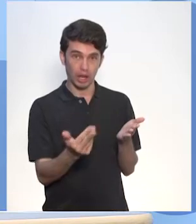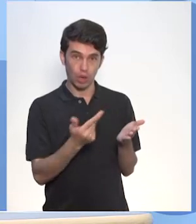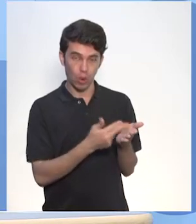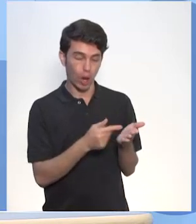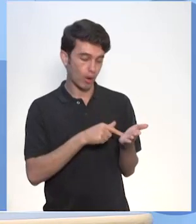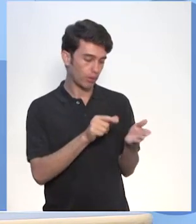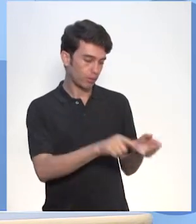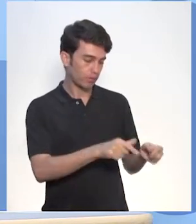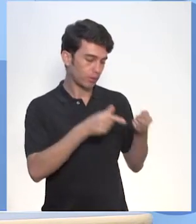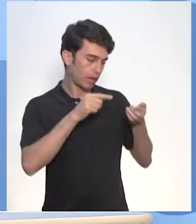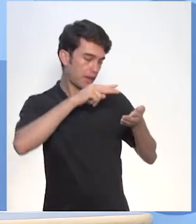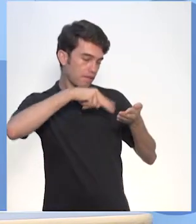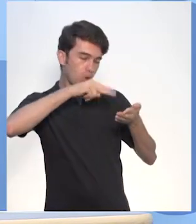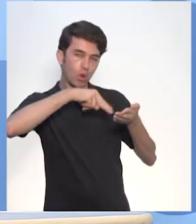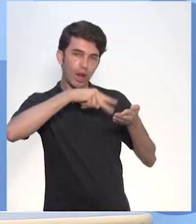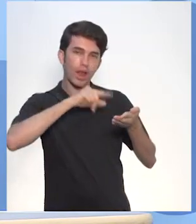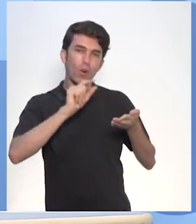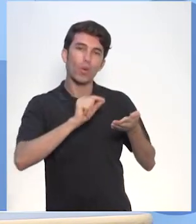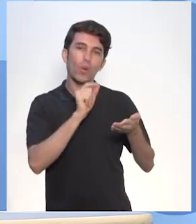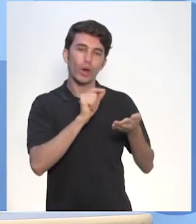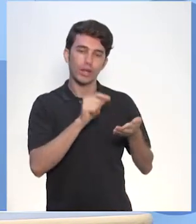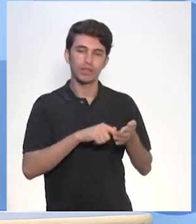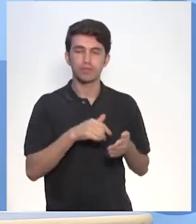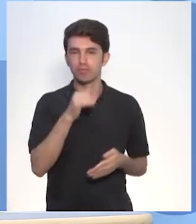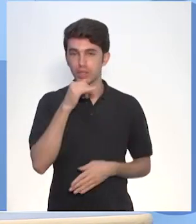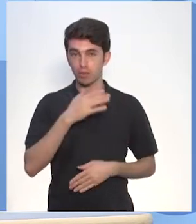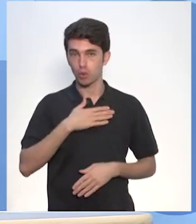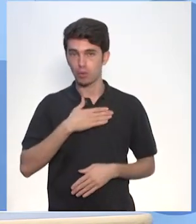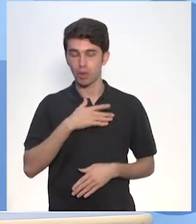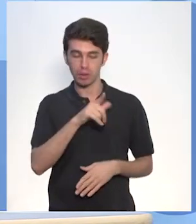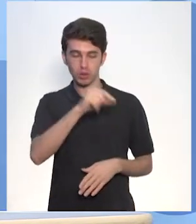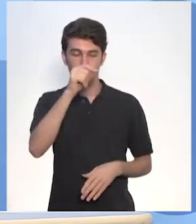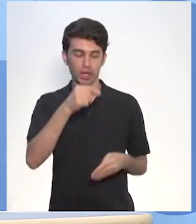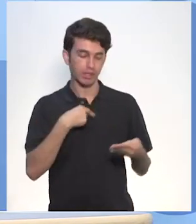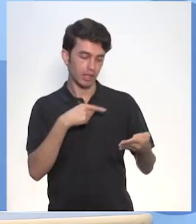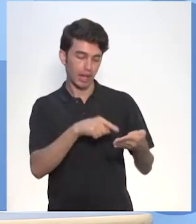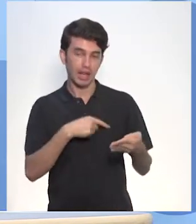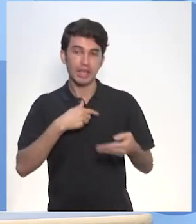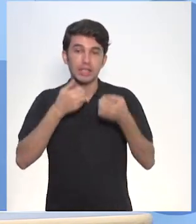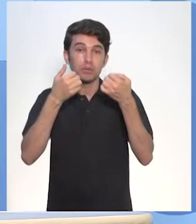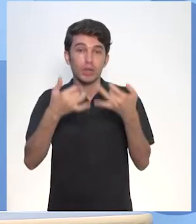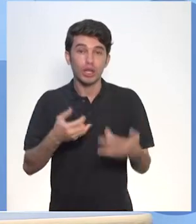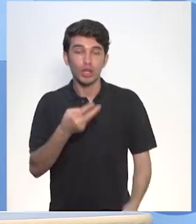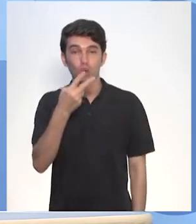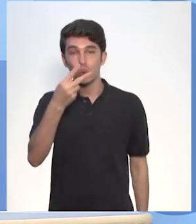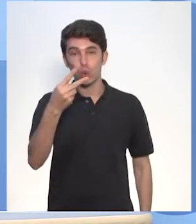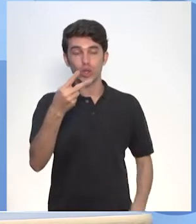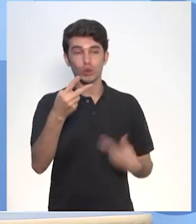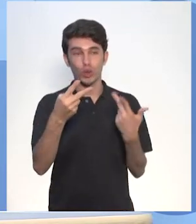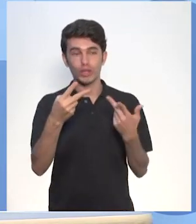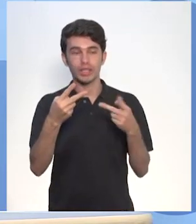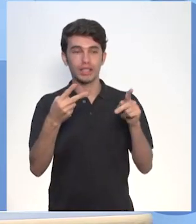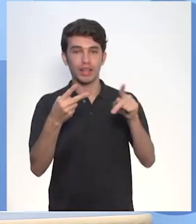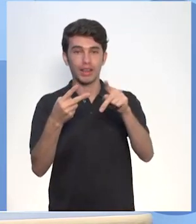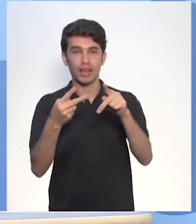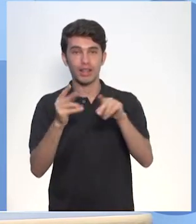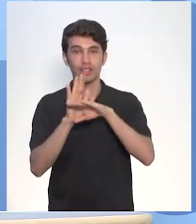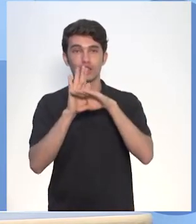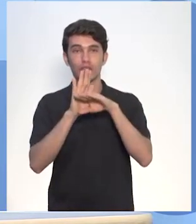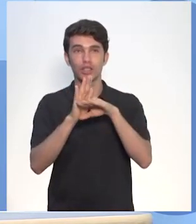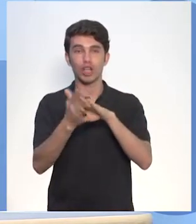ler o que está escrito atrás. Aqui, no caso, está escrito: conte duas coisas que fazem você ficar